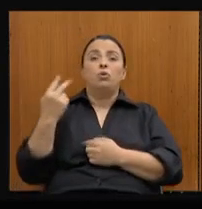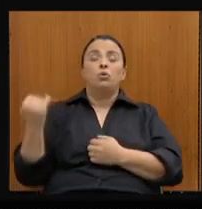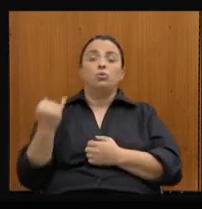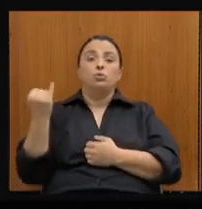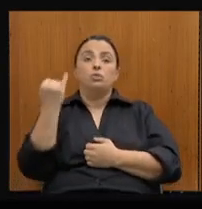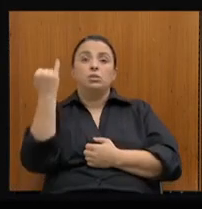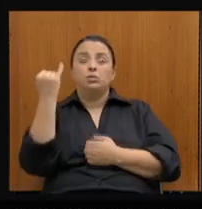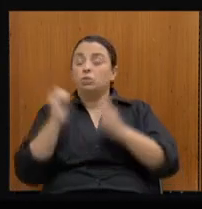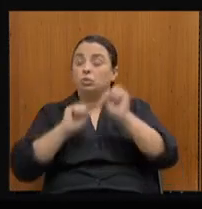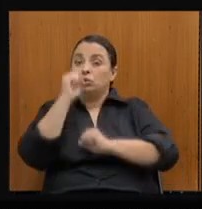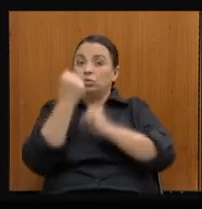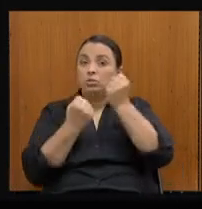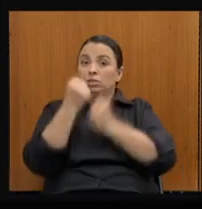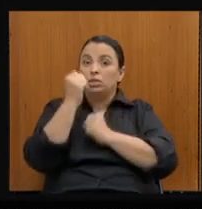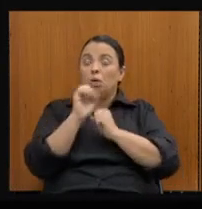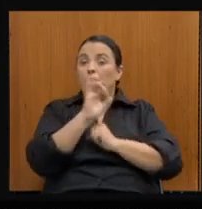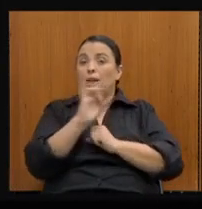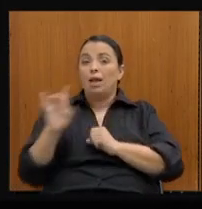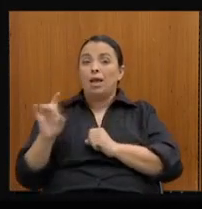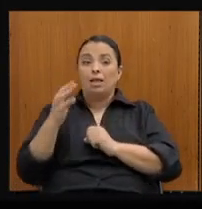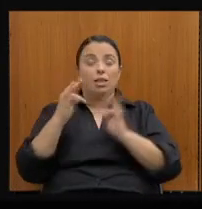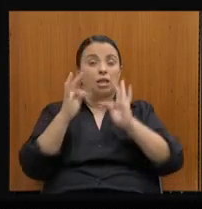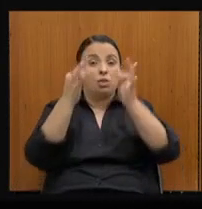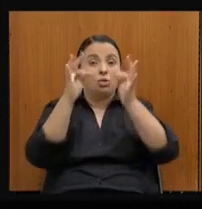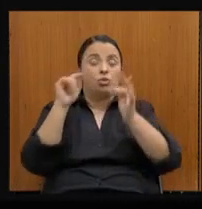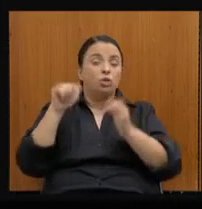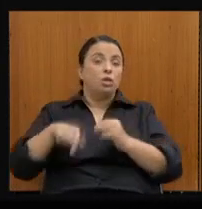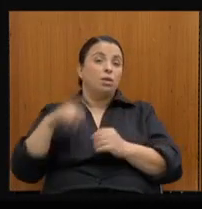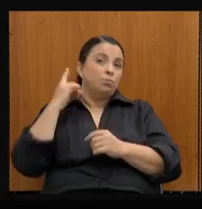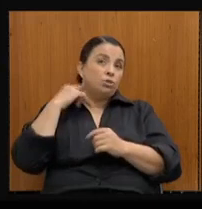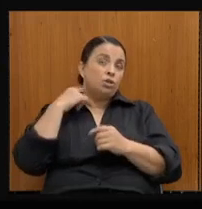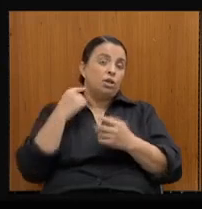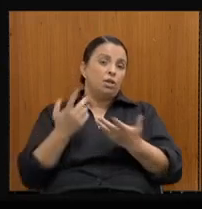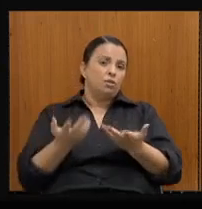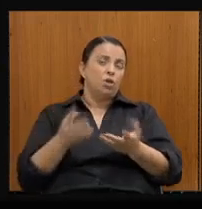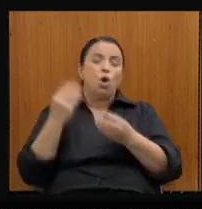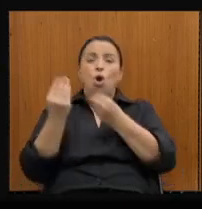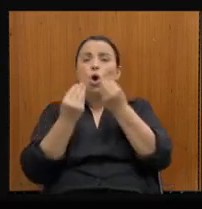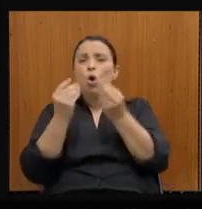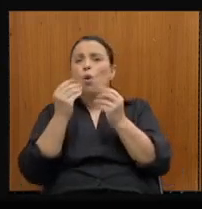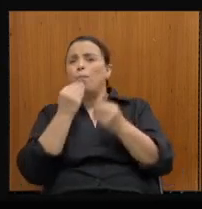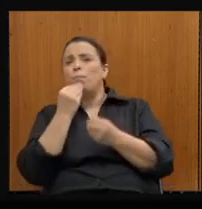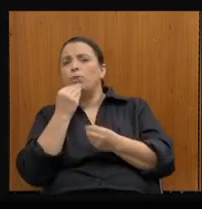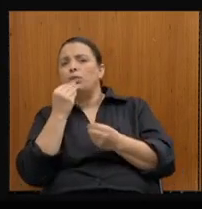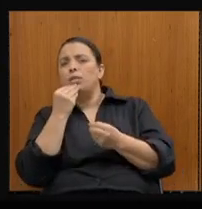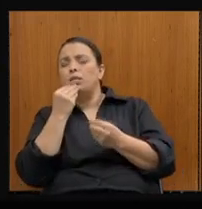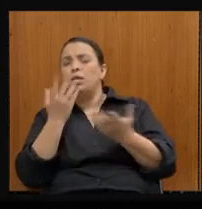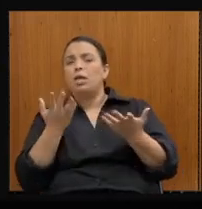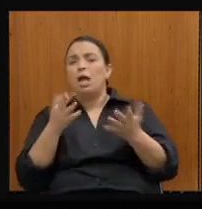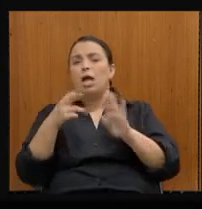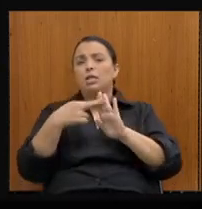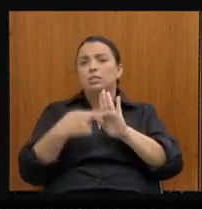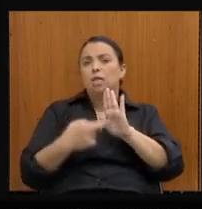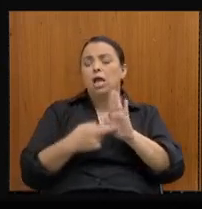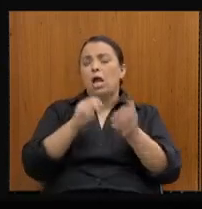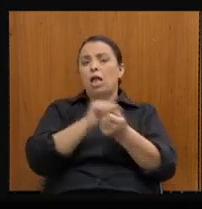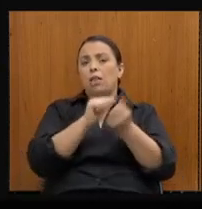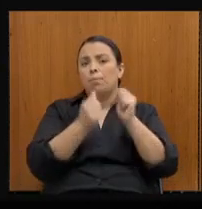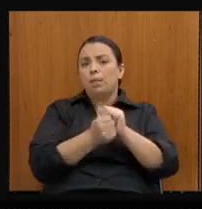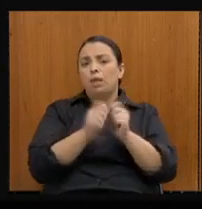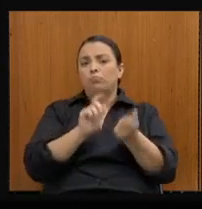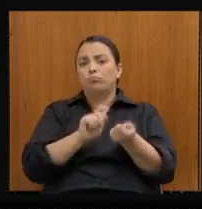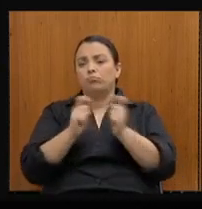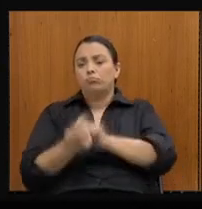no Brasil em Minas Gerais como poderia ser um quadro regulatório adaptado e até